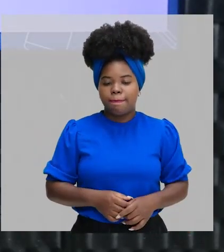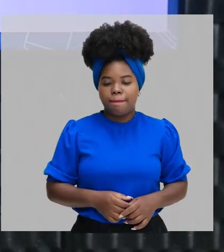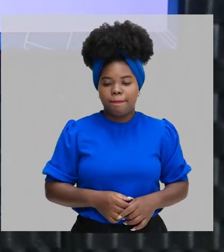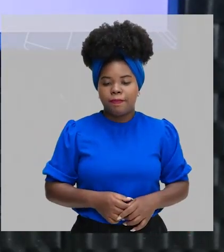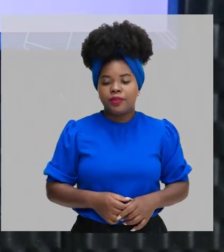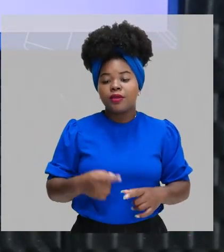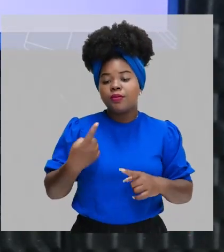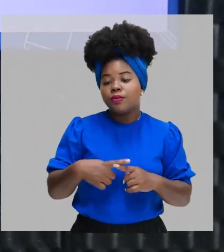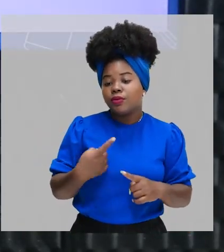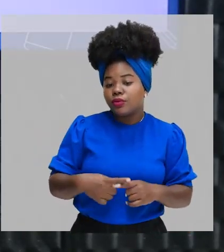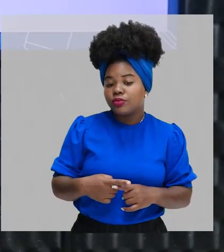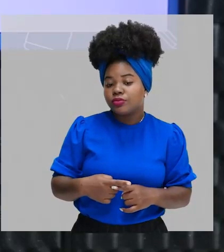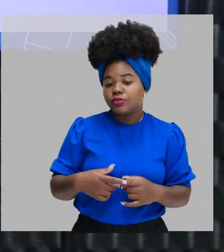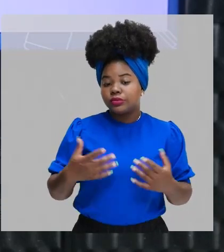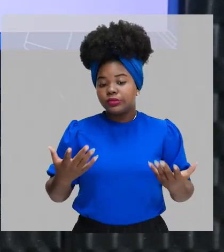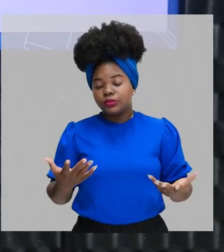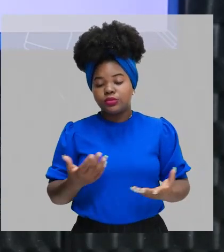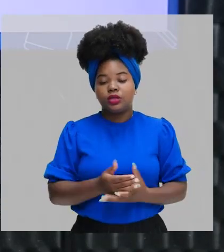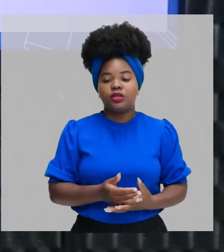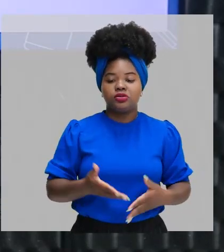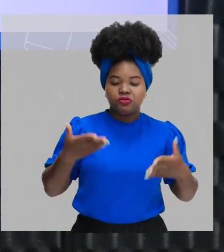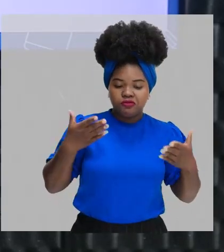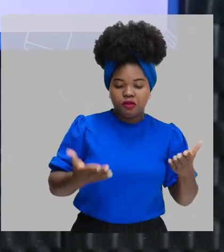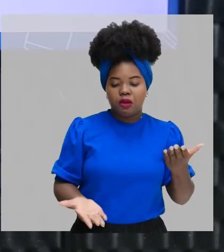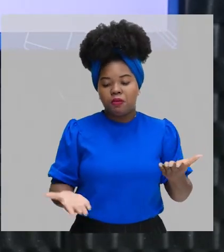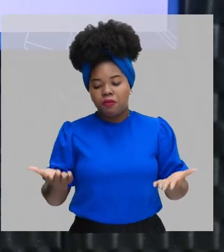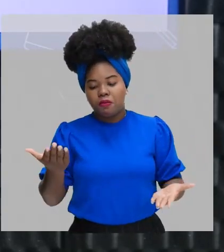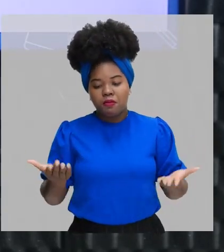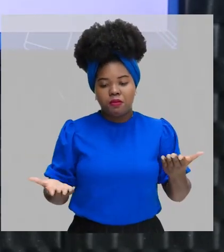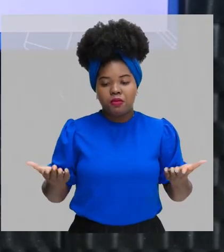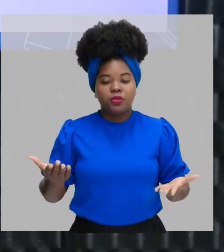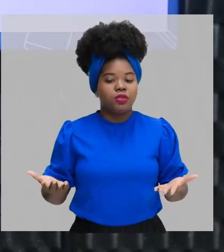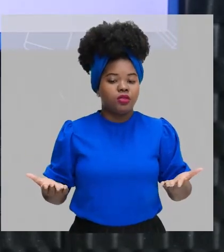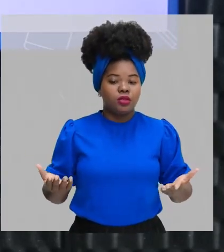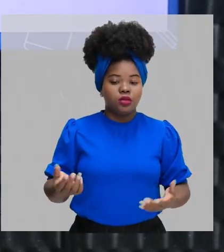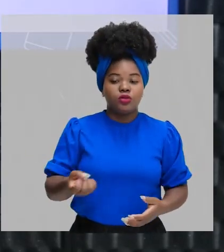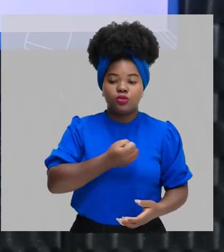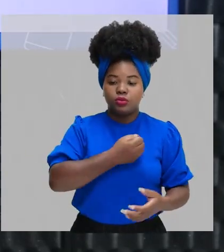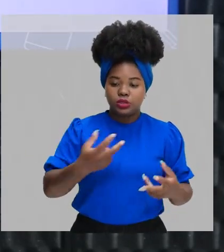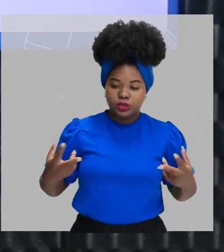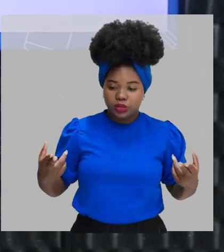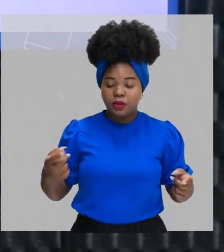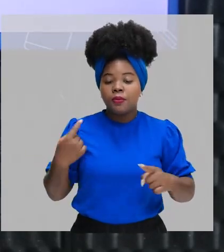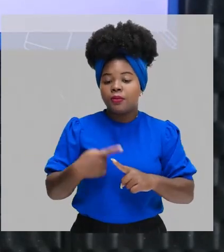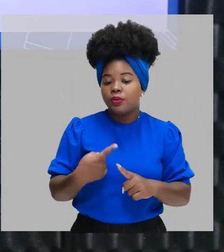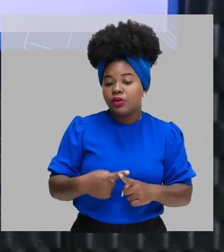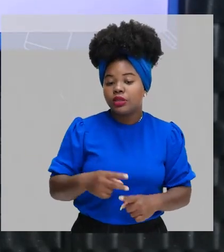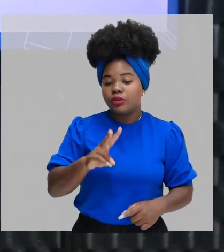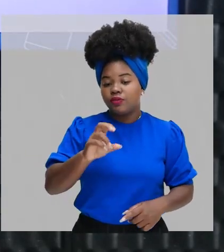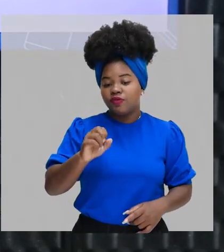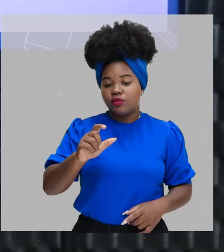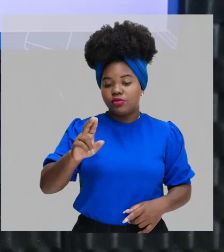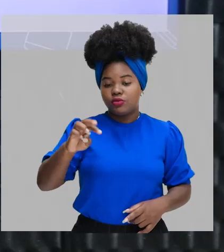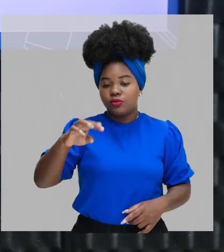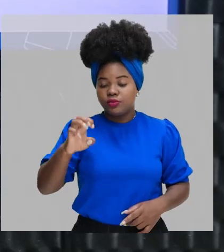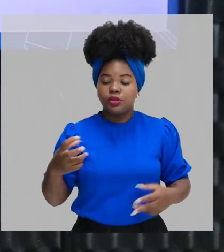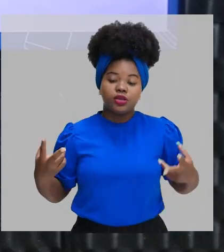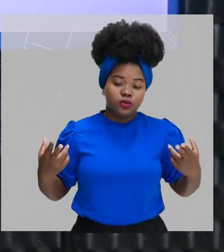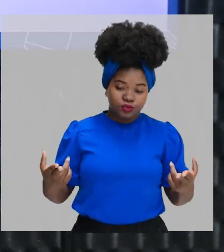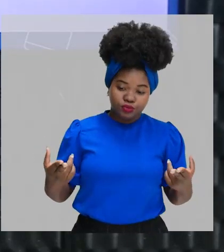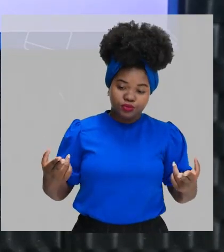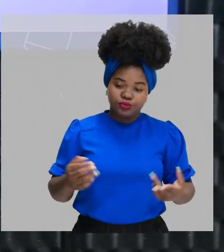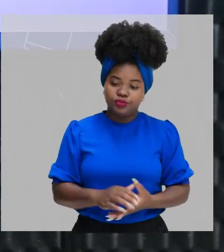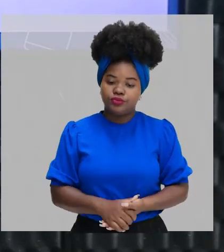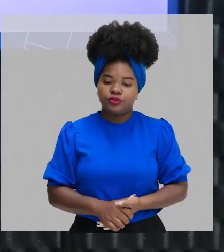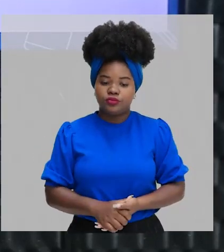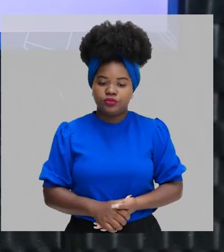gente destaca nas mesmas condições de temperatura e pressão? Porque nós vamos ter volumes iguais. Show?